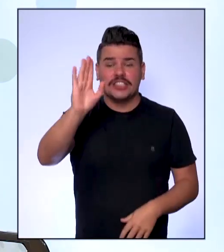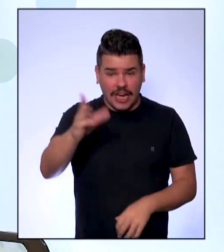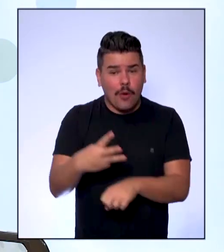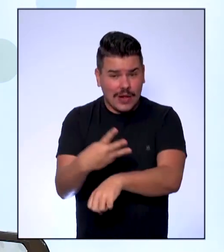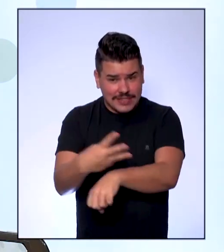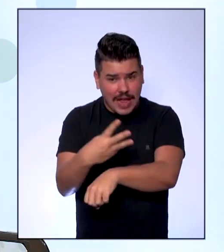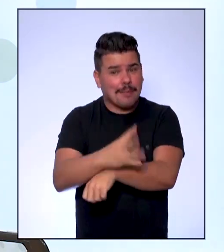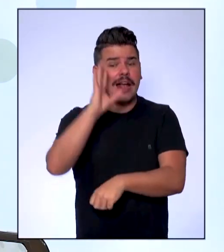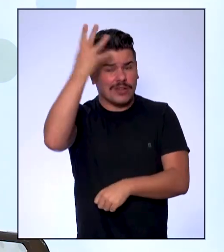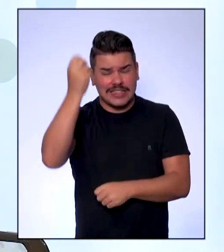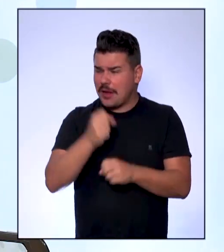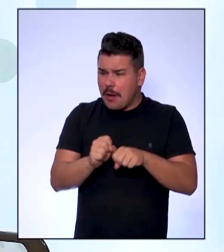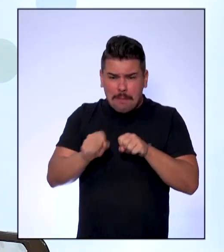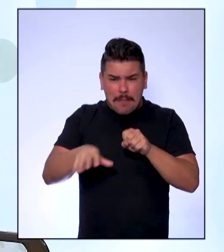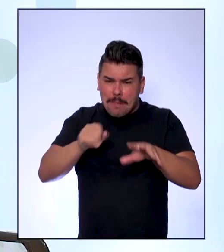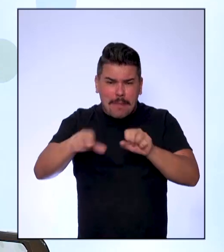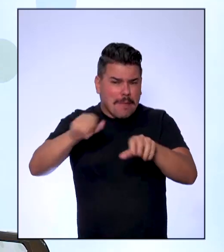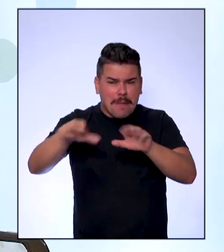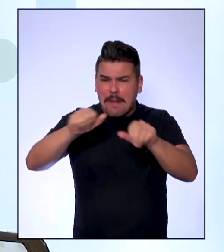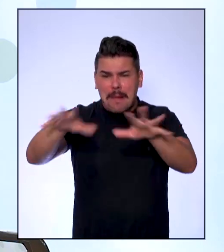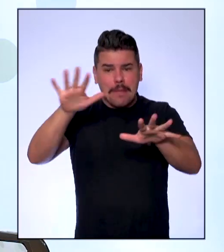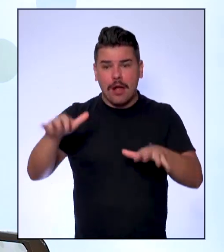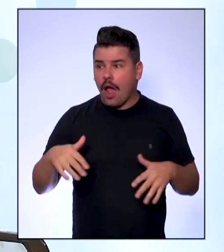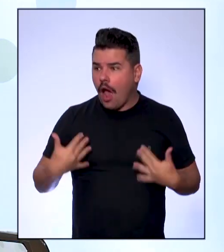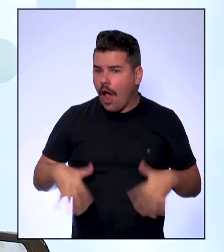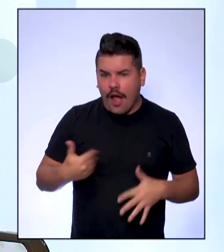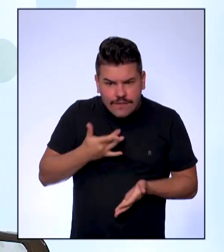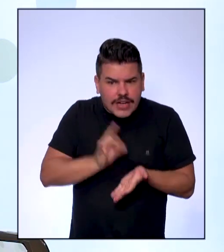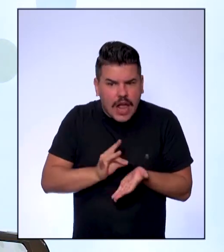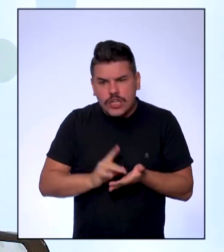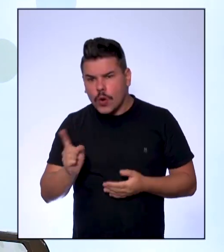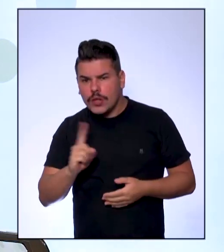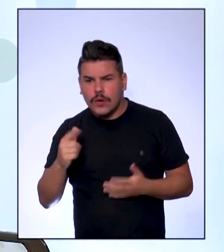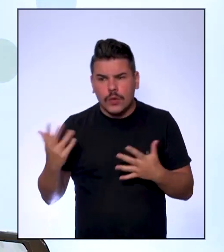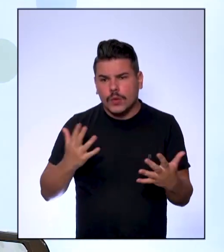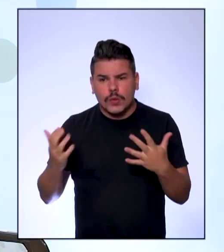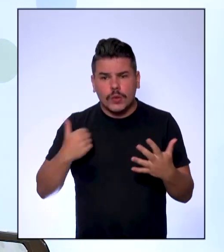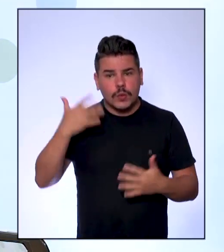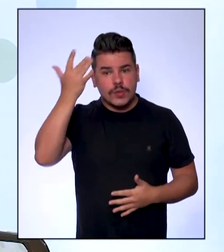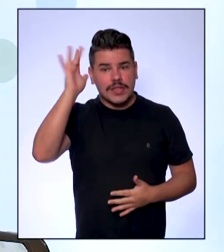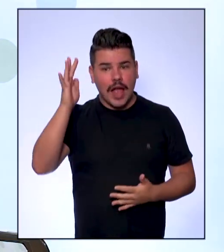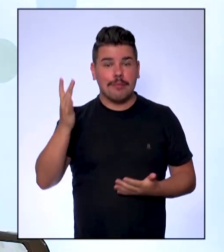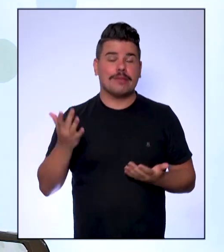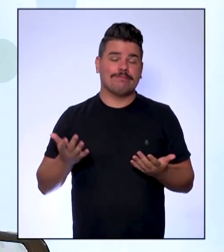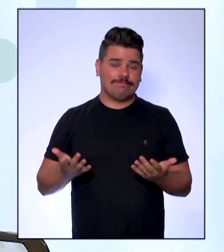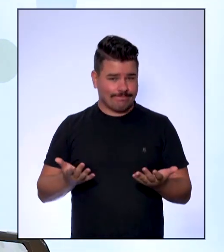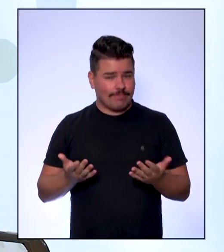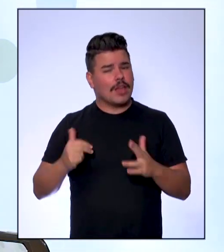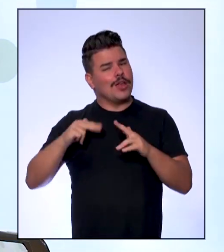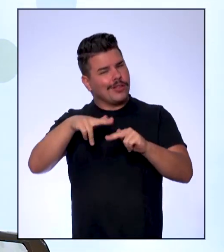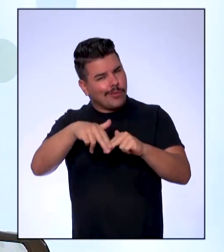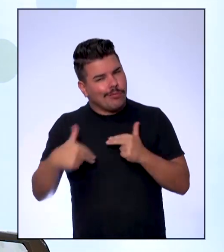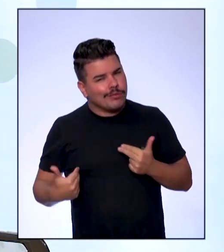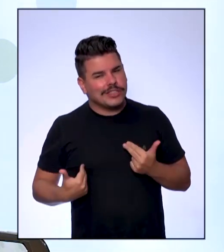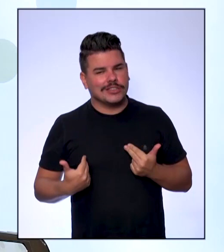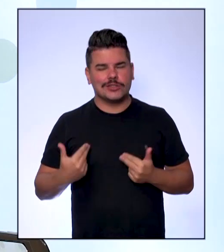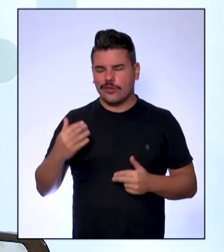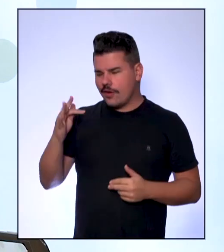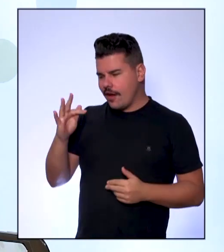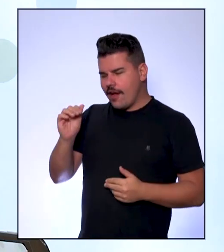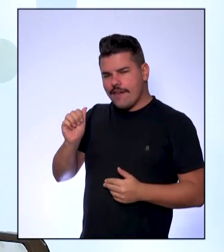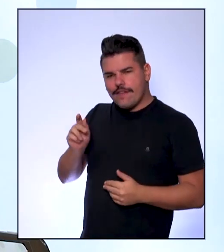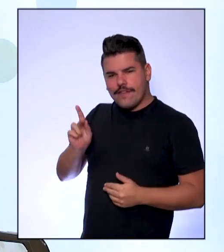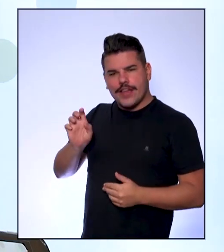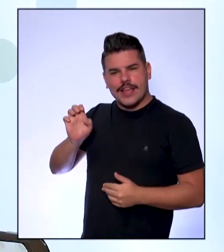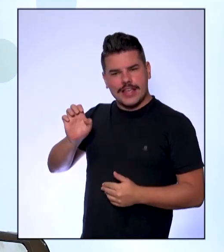no Facebook bombardeando com notícias que você nem sabe se são realmente verdadeiras, tá? Então, a ideia que a gente tem aqui é justamente